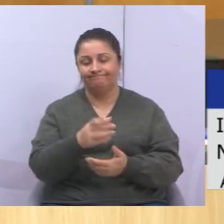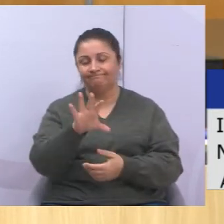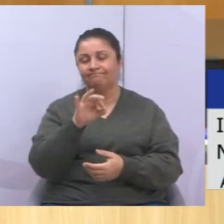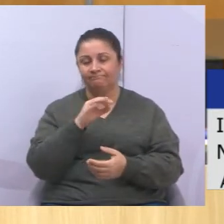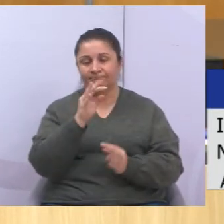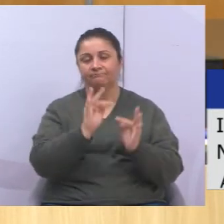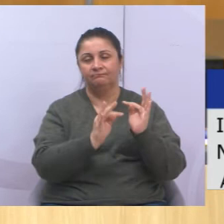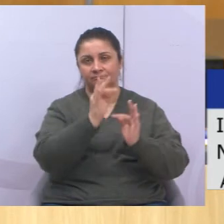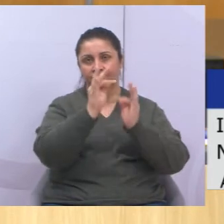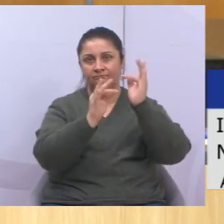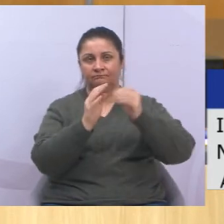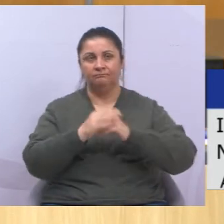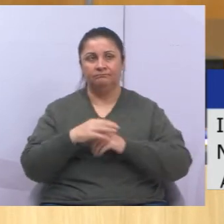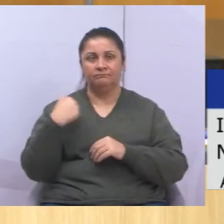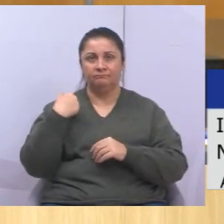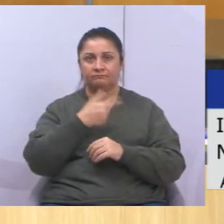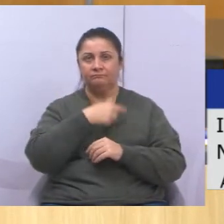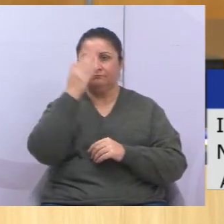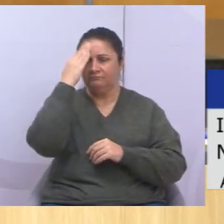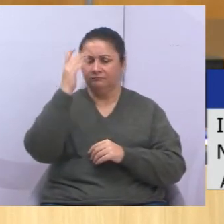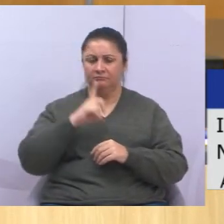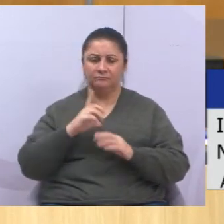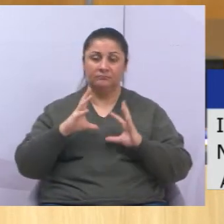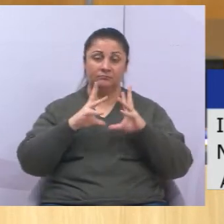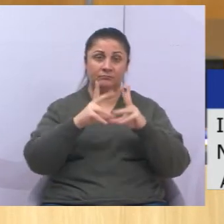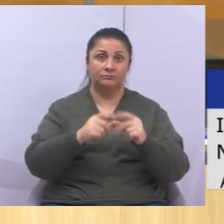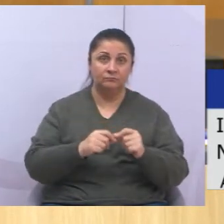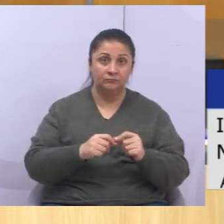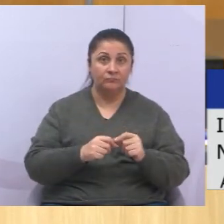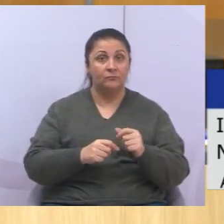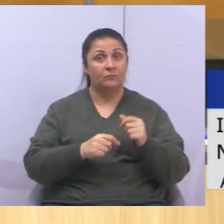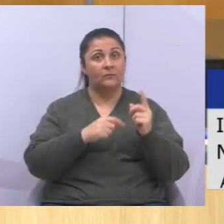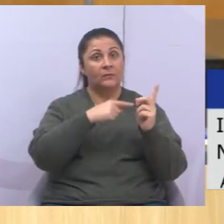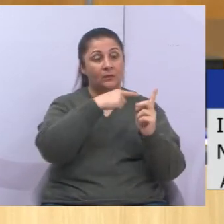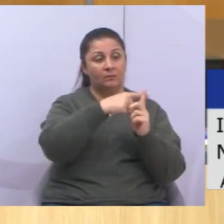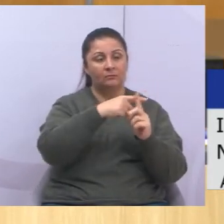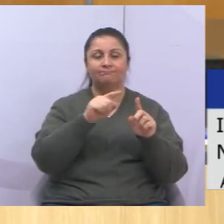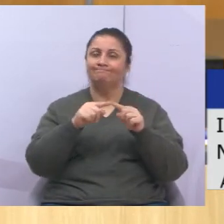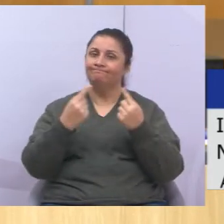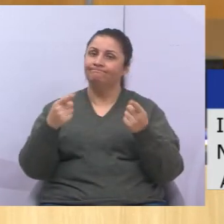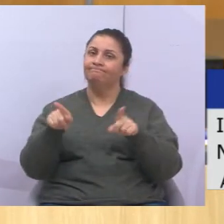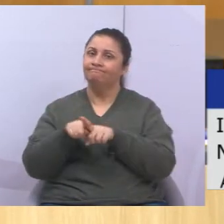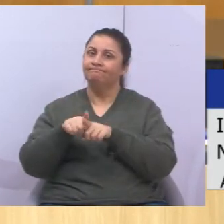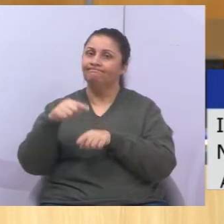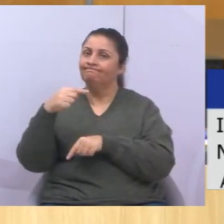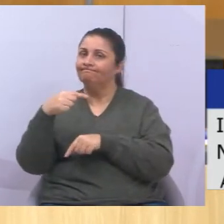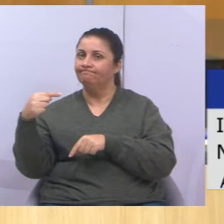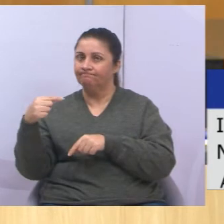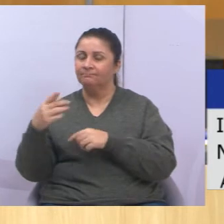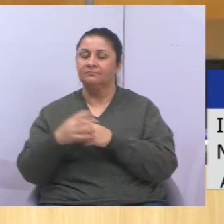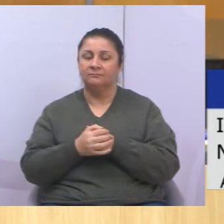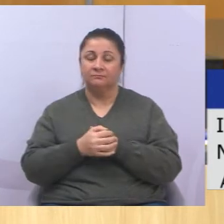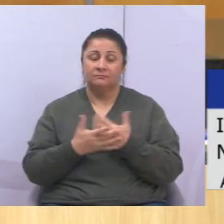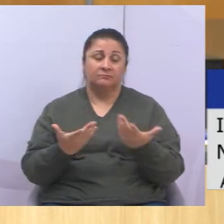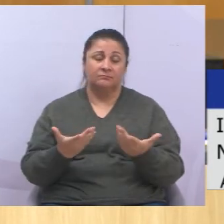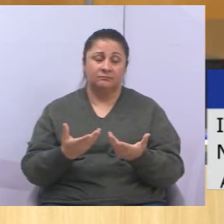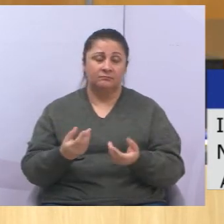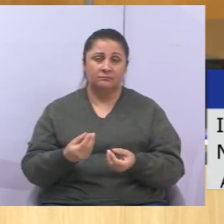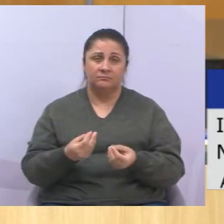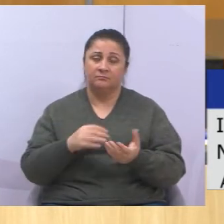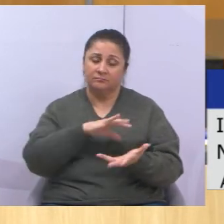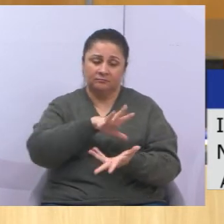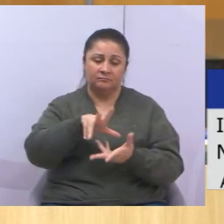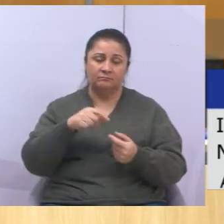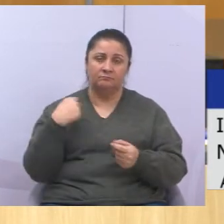hoje, a tecnologia, a gente sabe que tem tudo que é bom, mas também tem o que não é bom, né? Infelizmente, esse é o mundo capitalista que nós